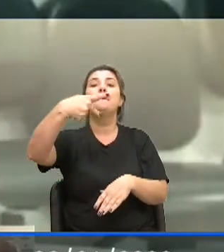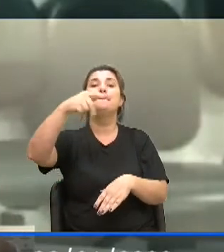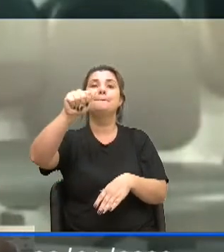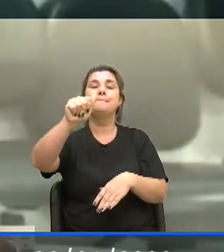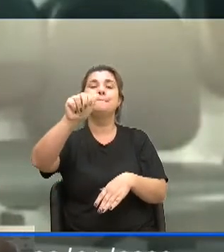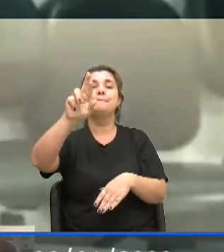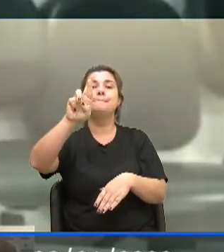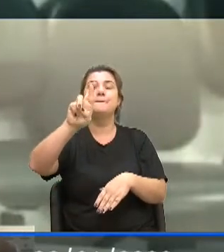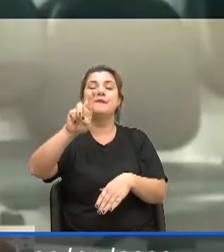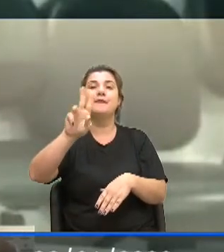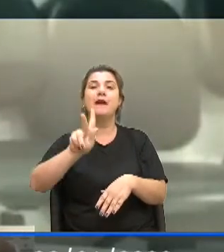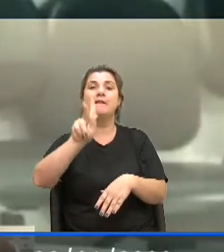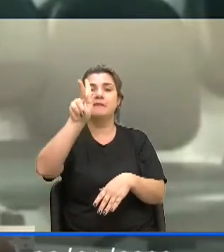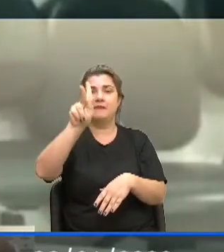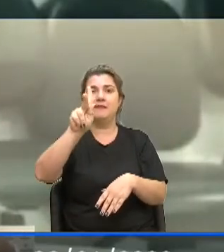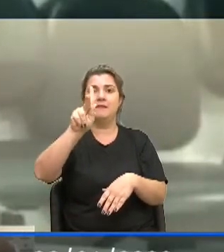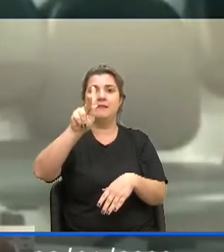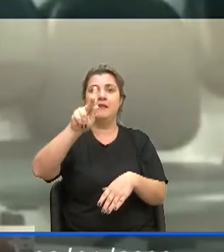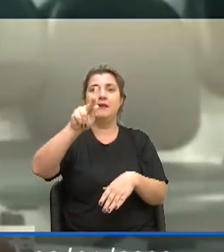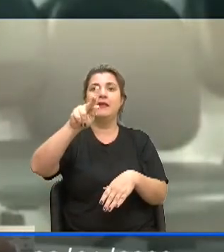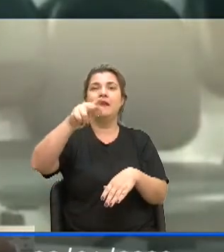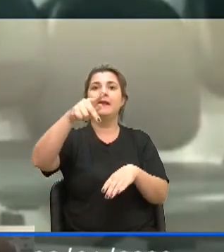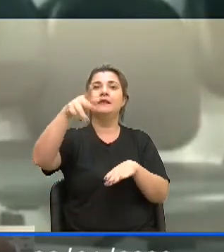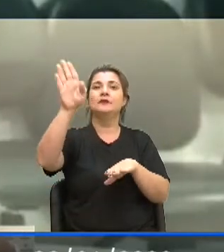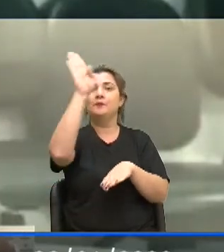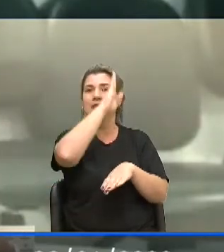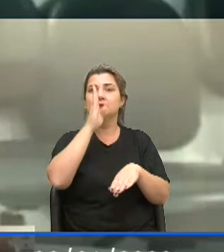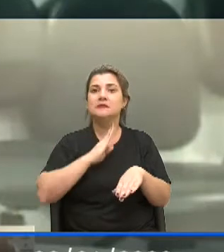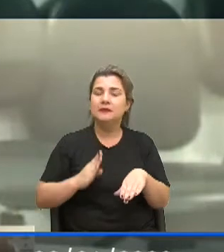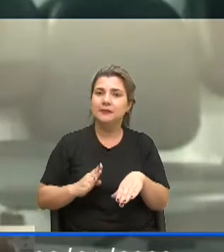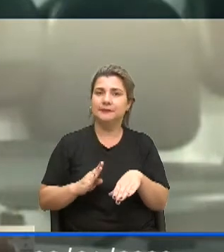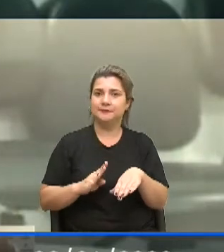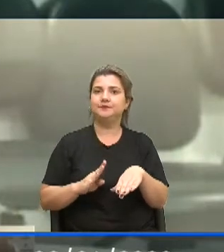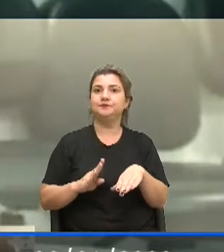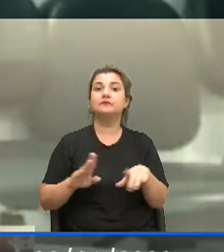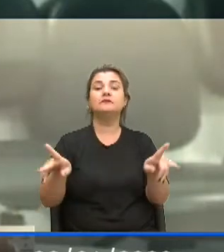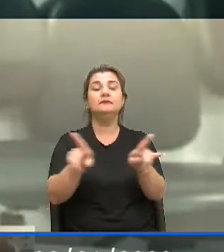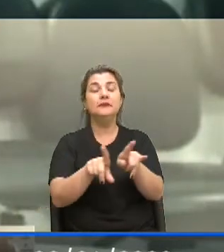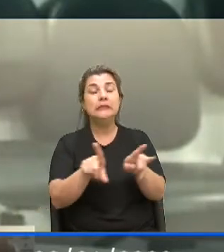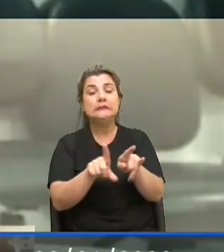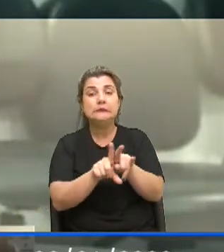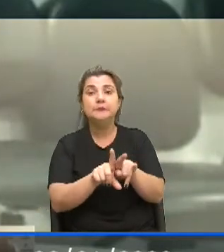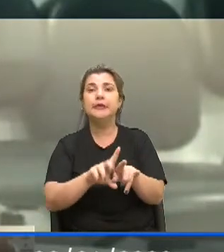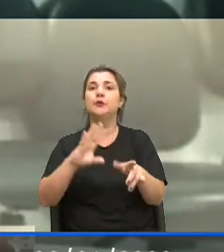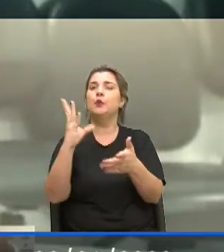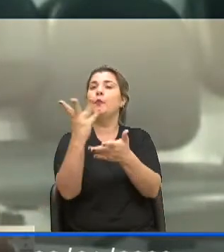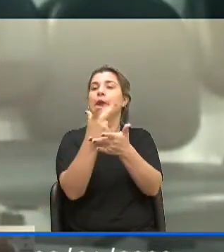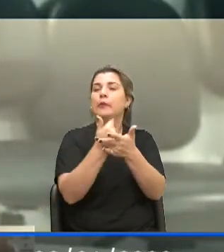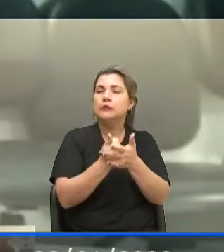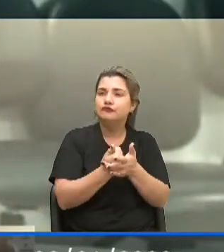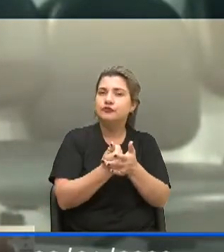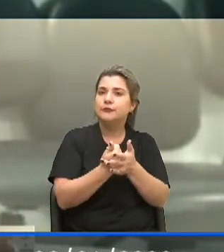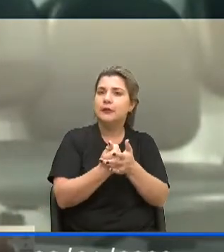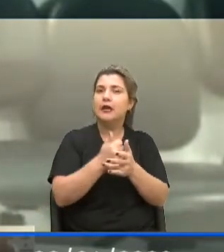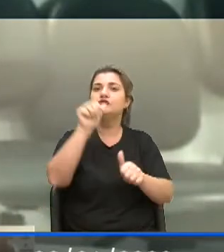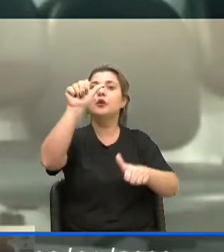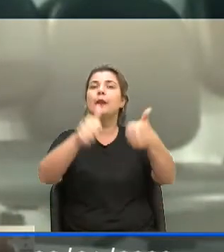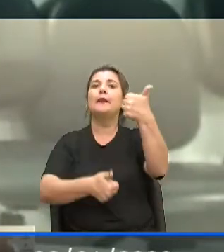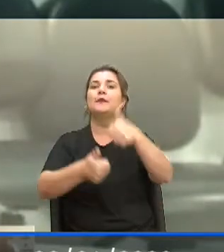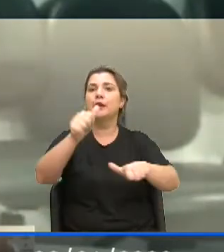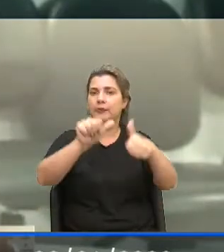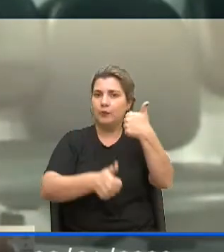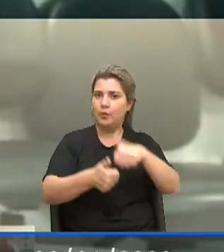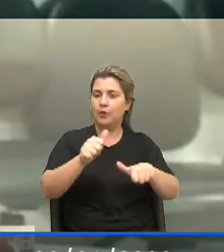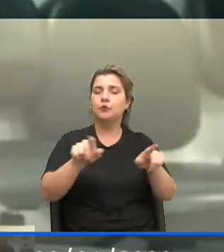o BioManguinhos. E algum quantitativo está relacionado ao laboratório Pasteur-Meslier.